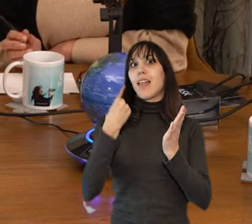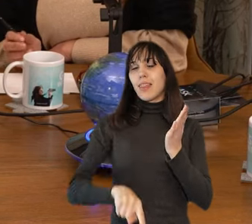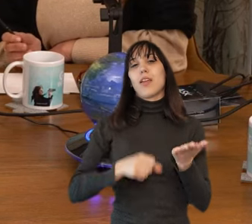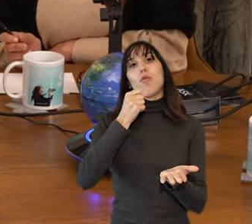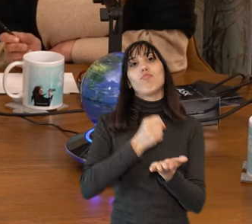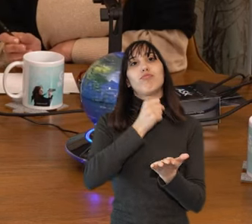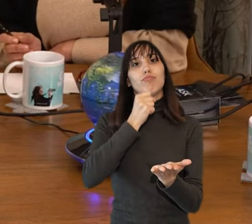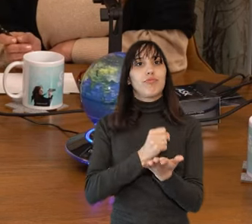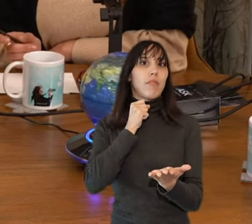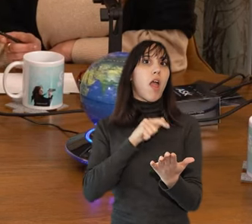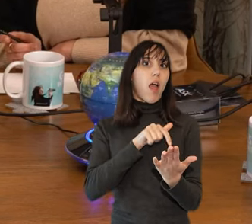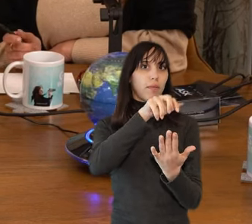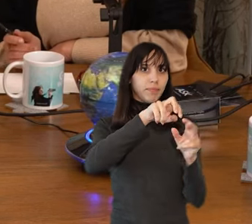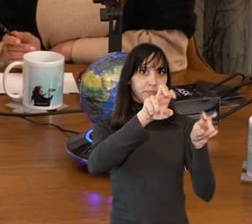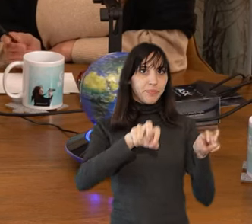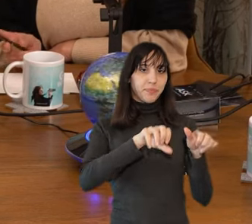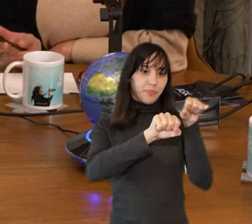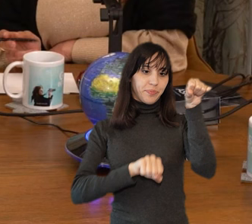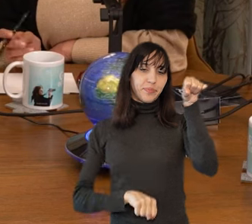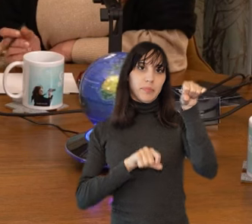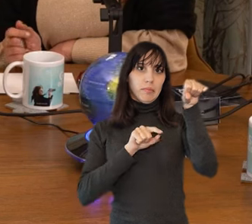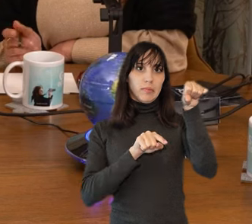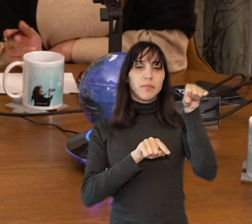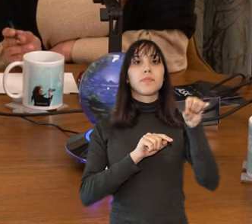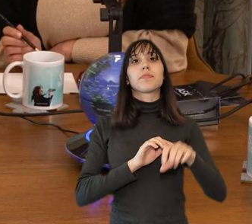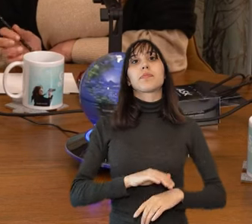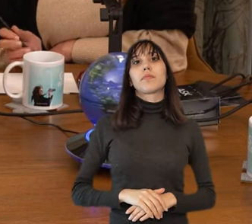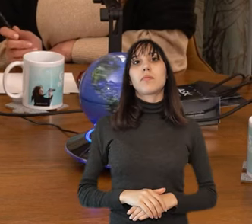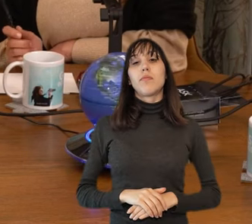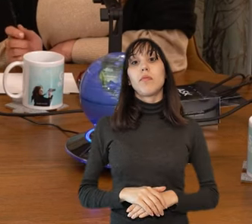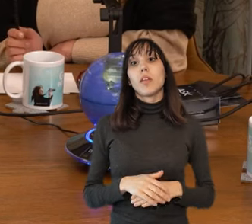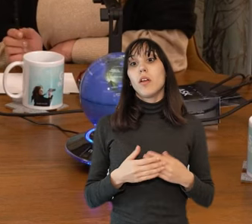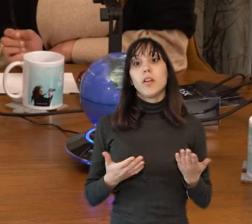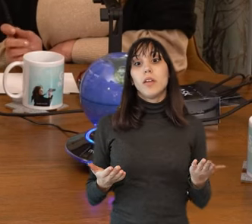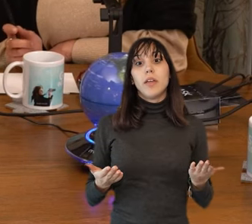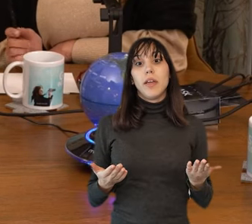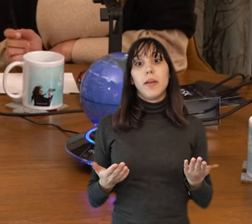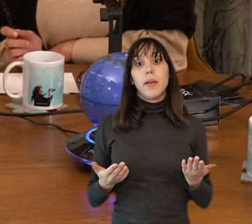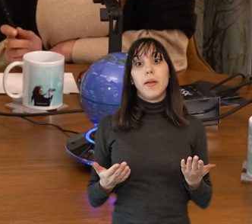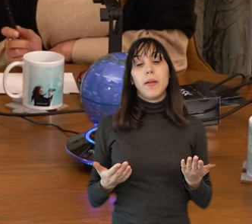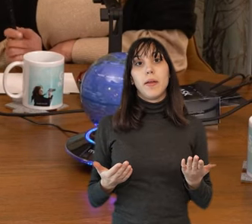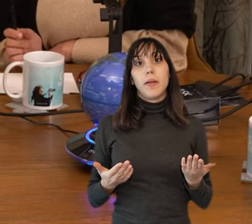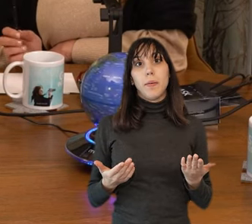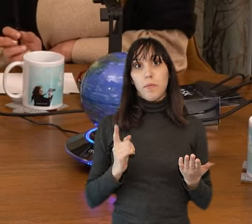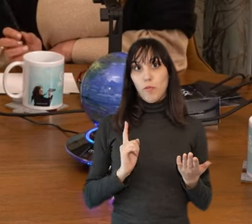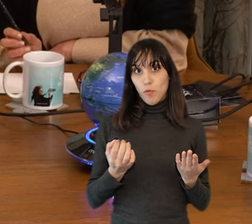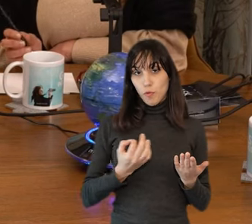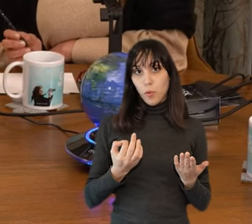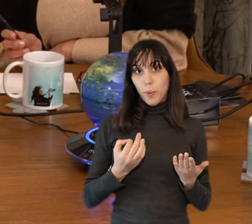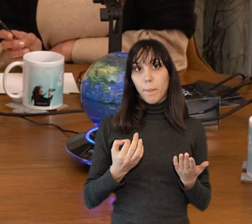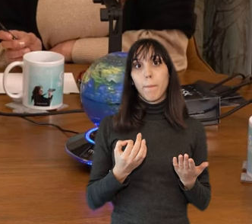estas h acreditações não é eh não é eh e portanto é a partir de